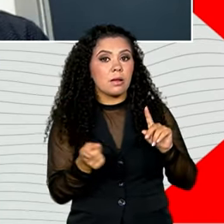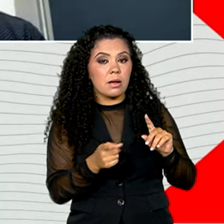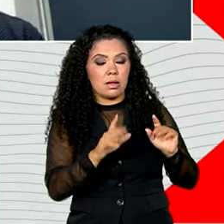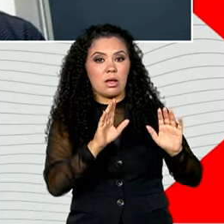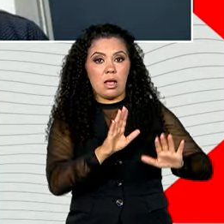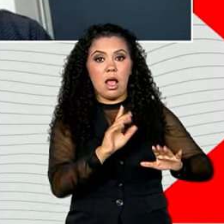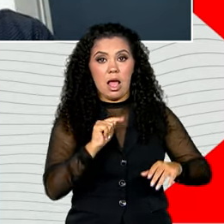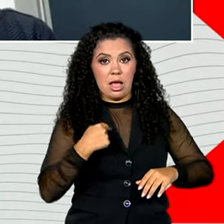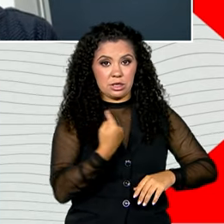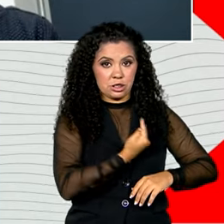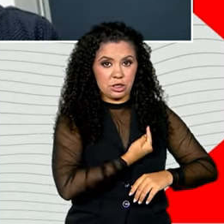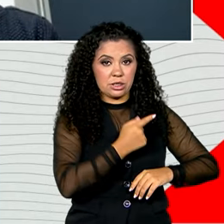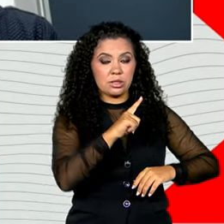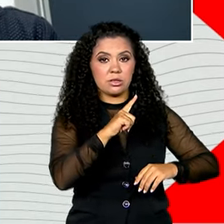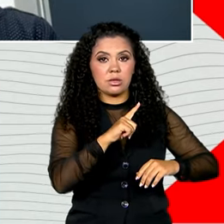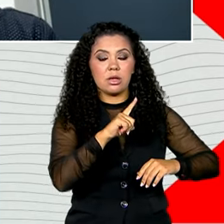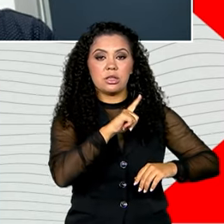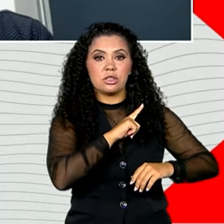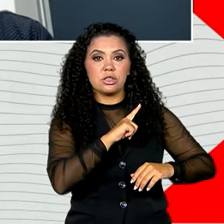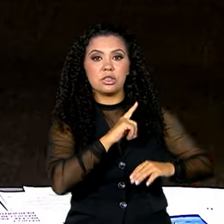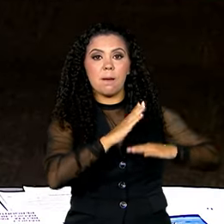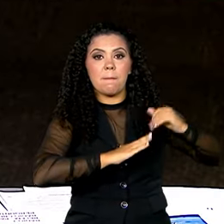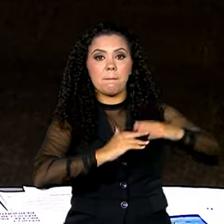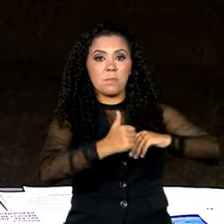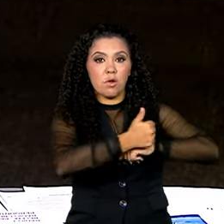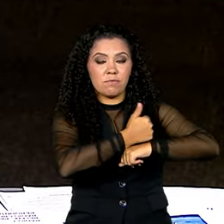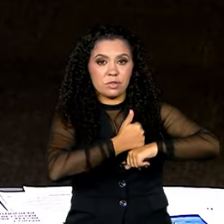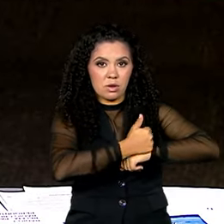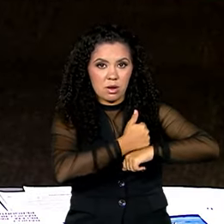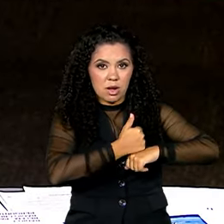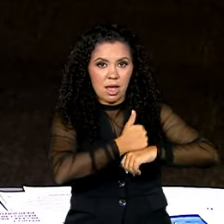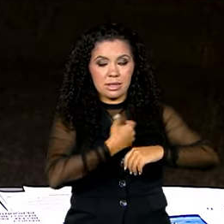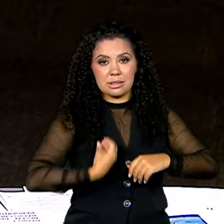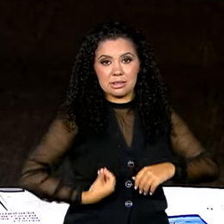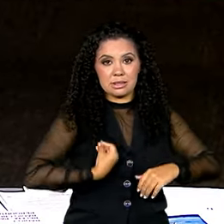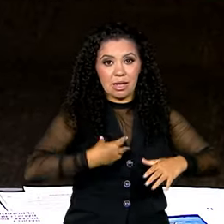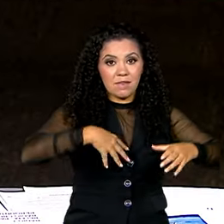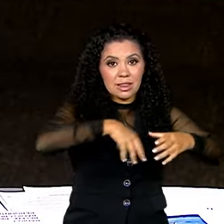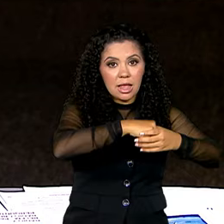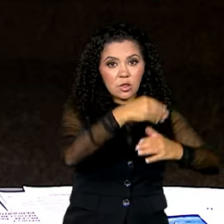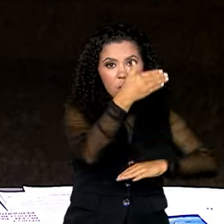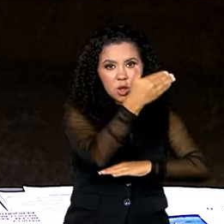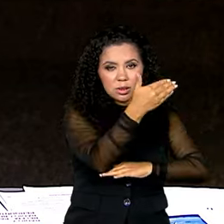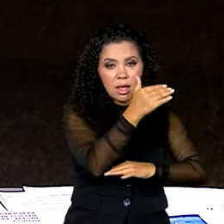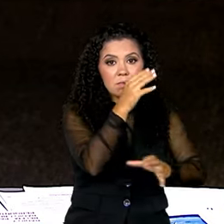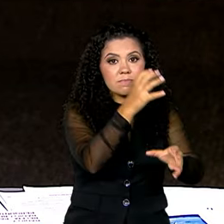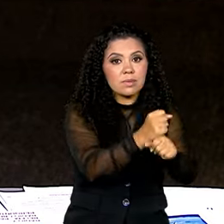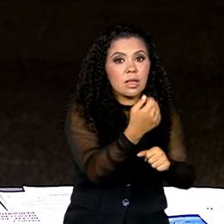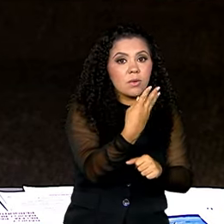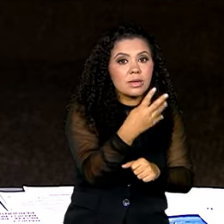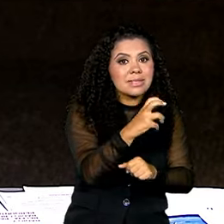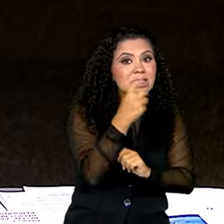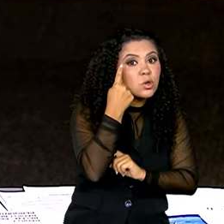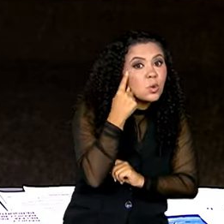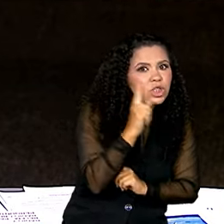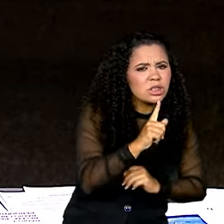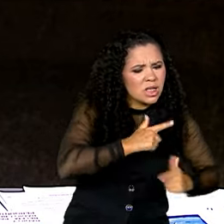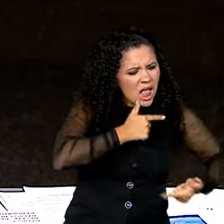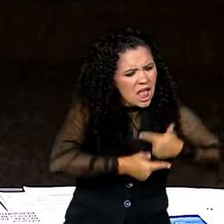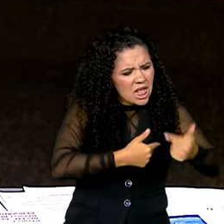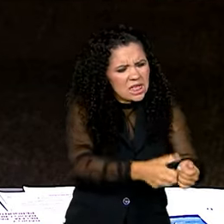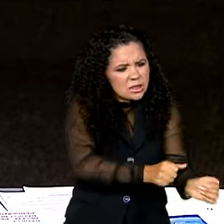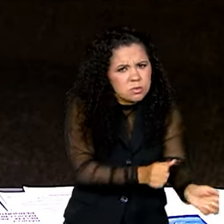estavam dentro de um hotel que durante 45 dias ininterruptos trabalharam nessa força-tarefa para fazer esse esforço